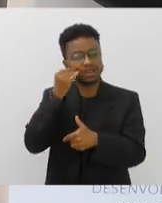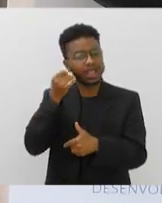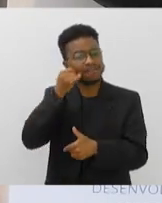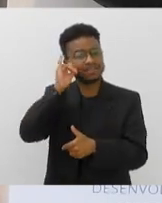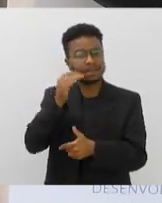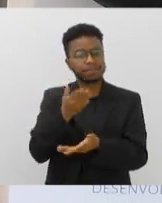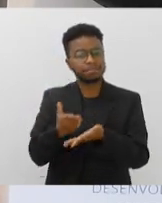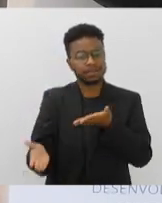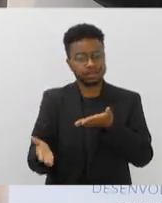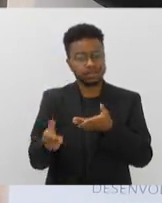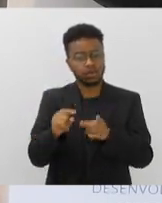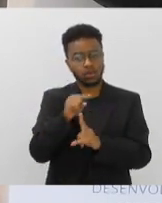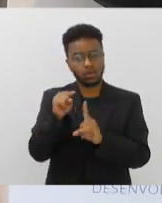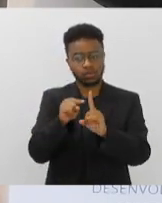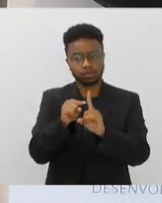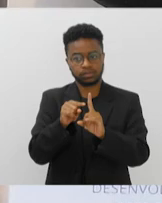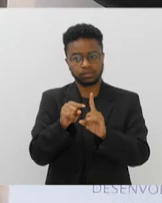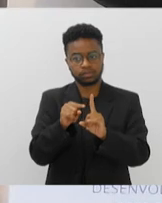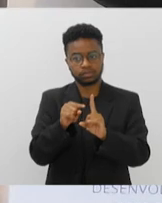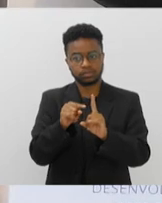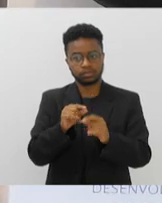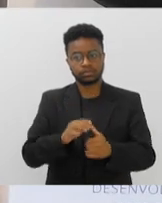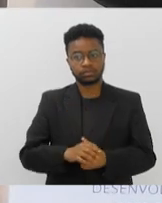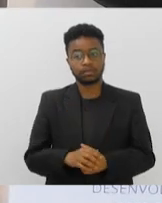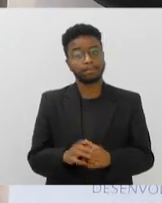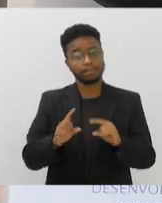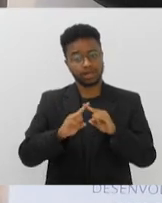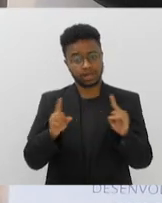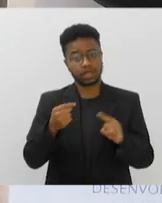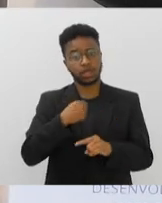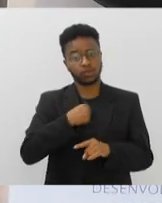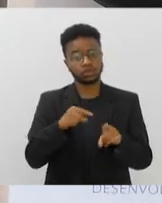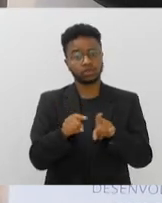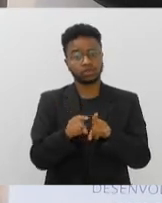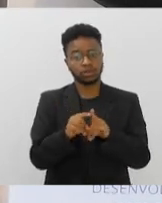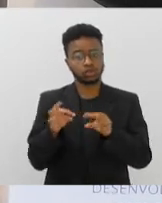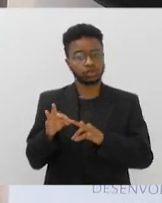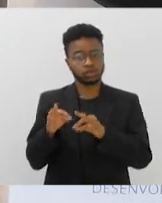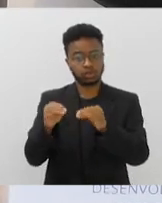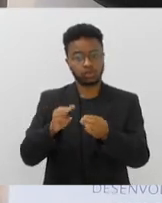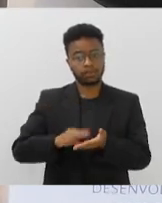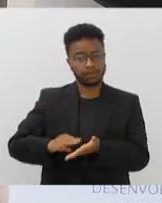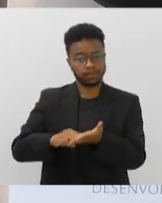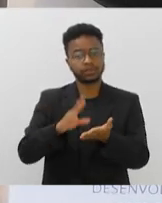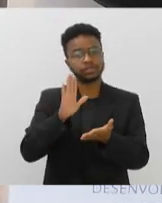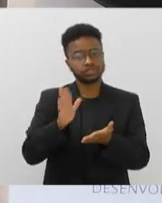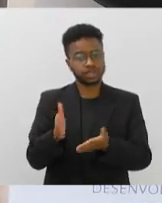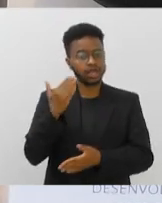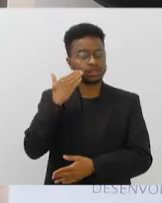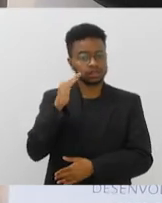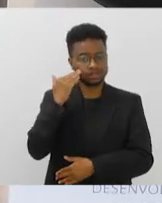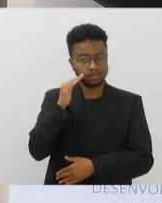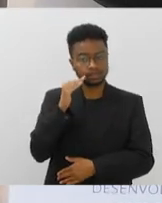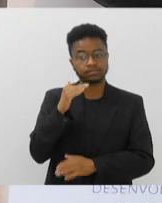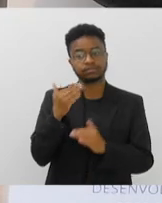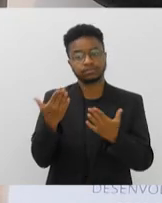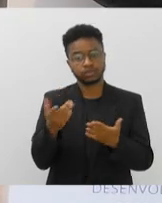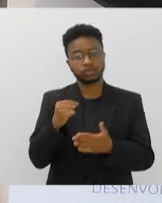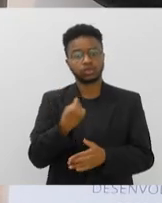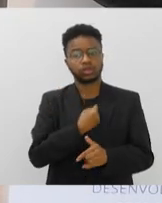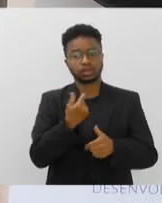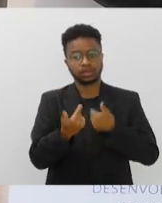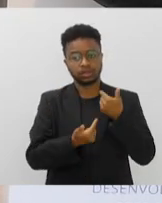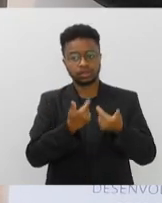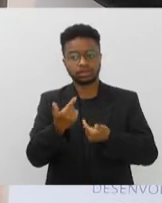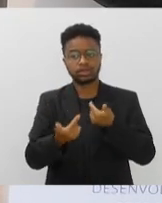cunho mas tanto eu como é como todos os membros já já introspectar isso e a gente trabalha na